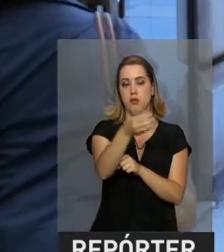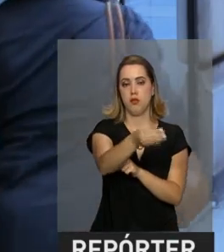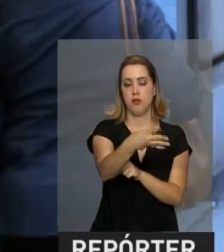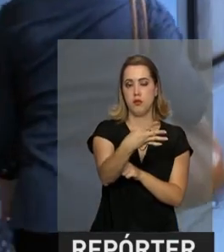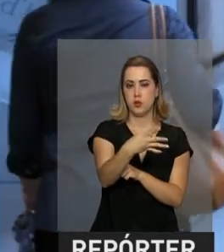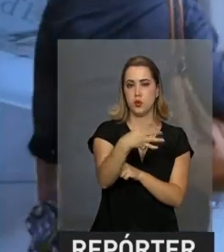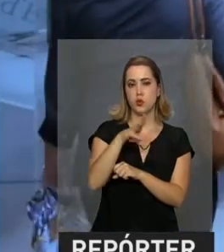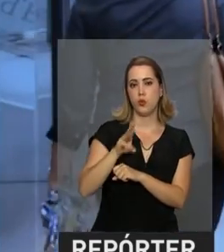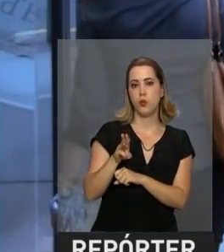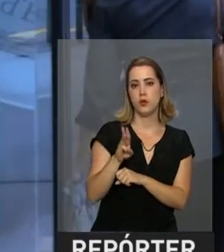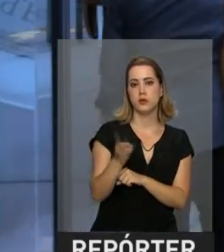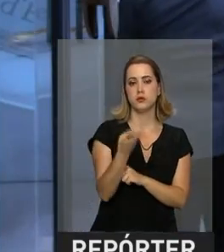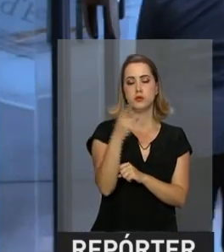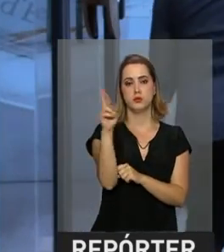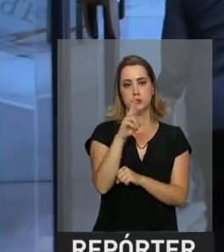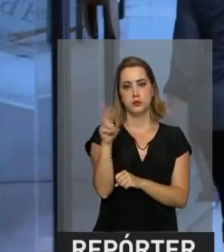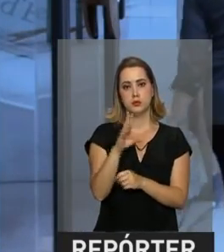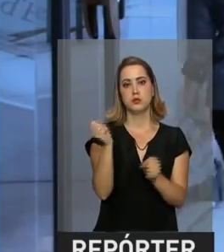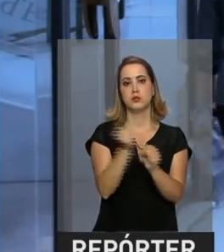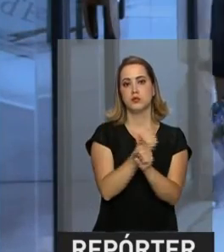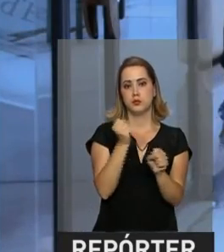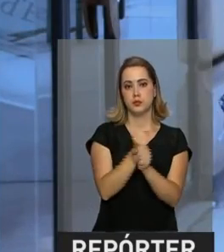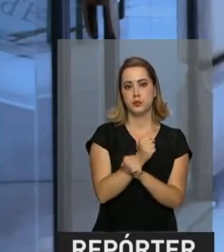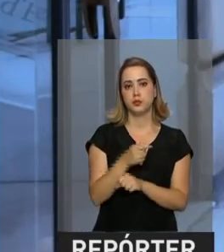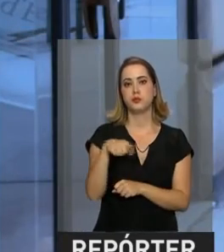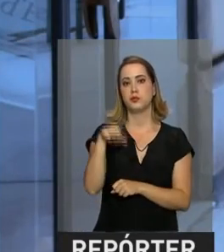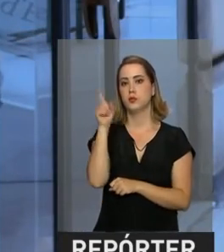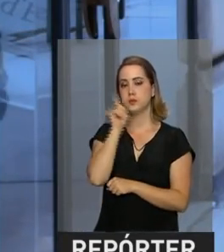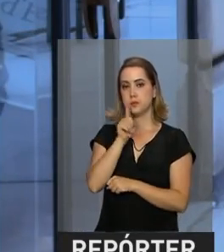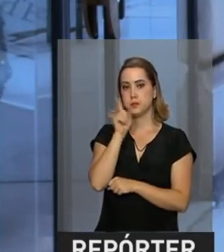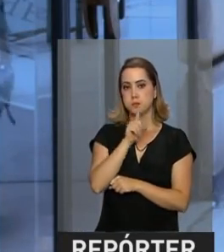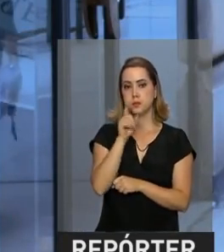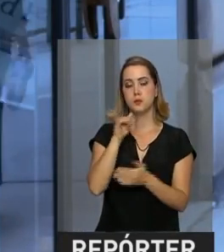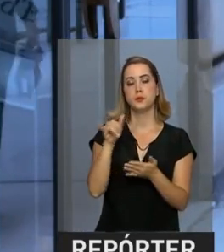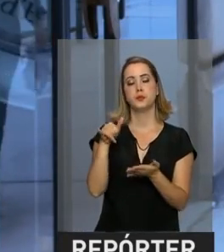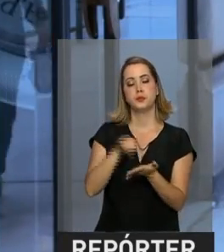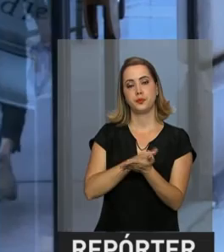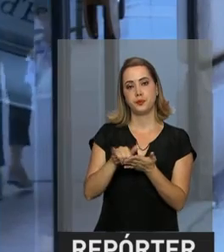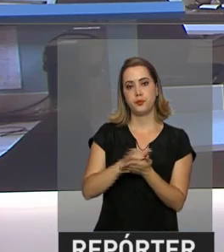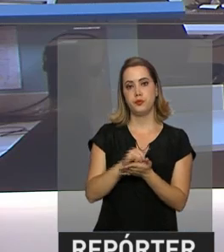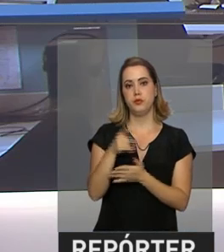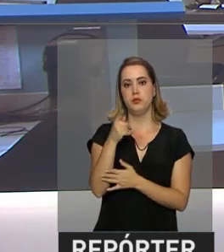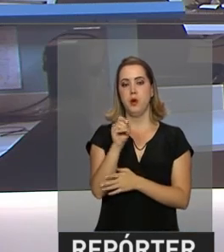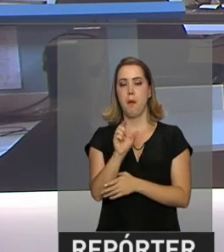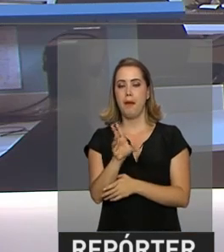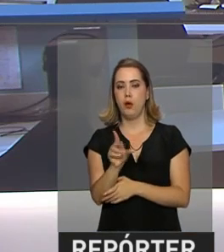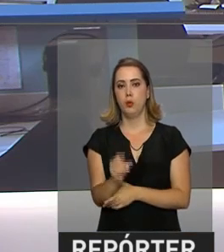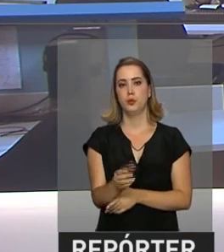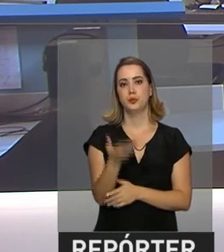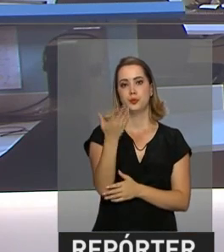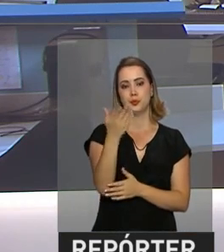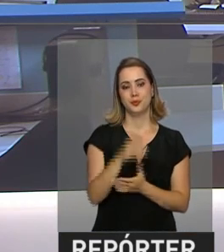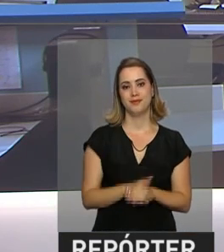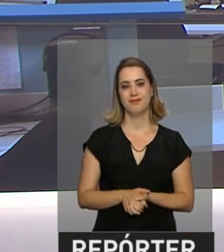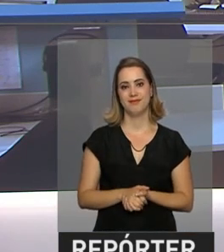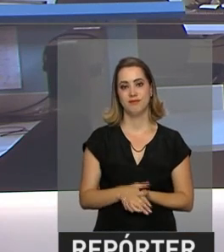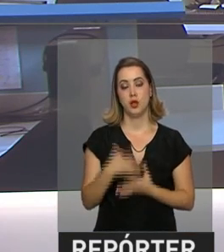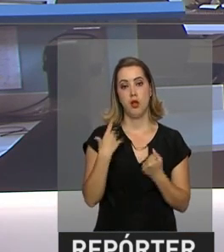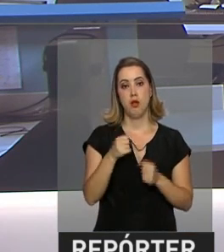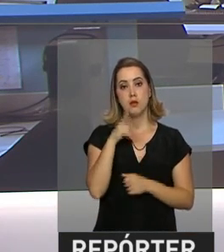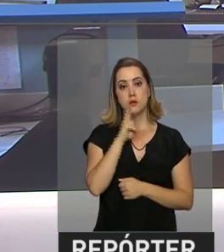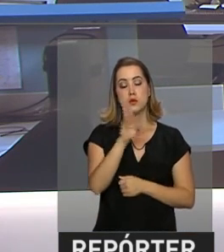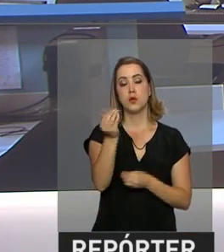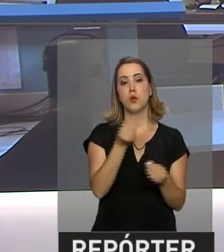em infraestrutura de nova york nos estados unidos paulo la sálvia vamos conferir como foi a participação